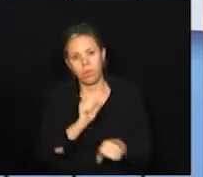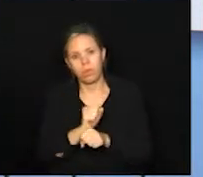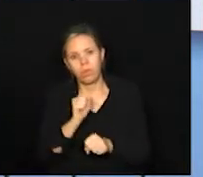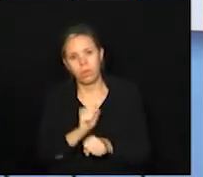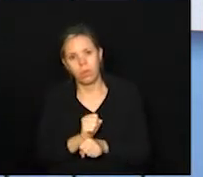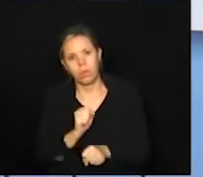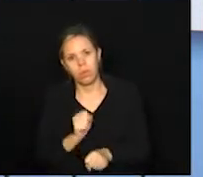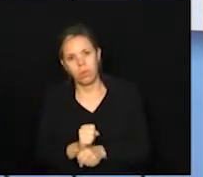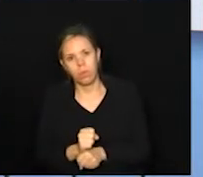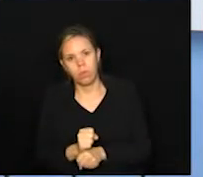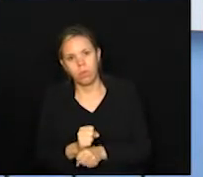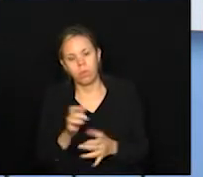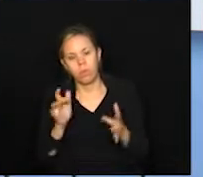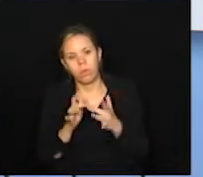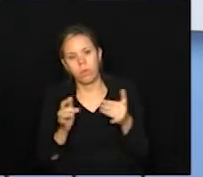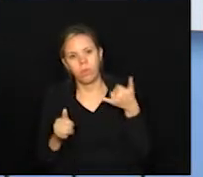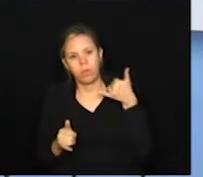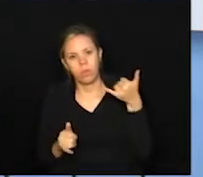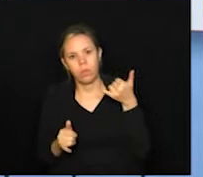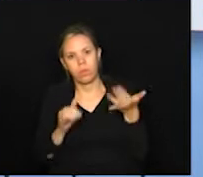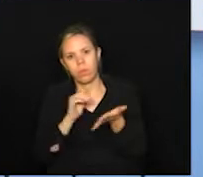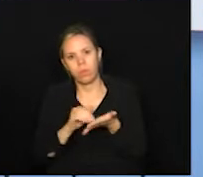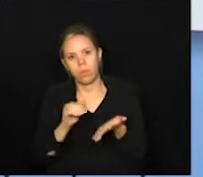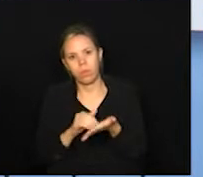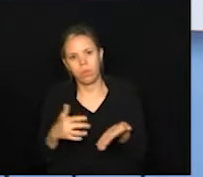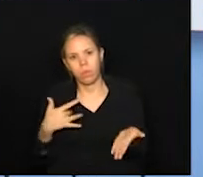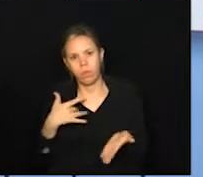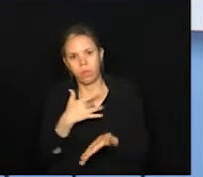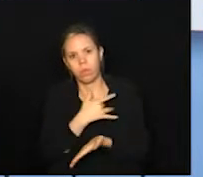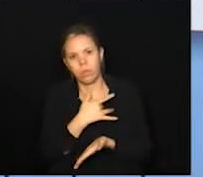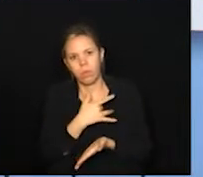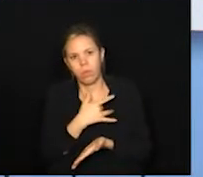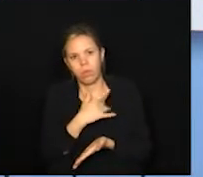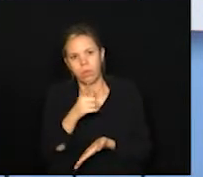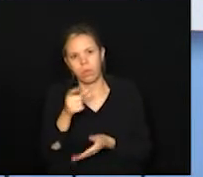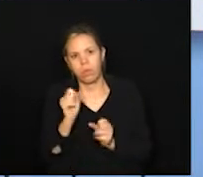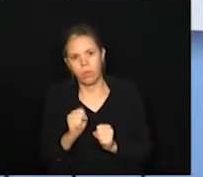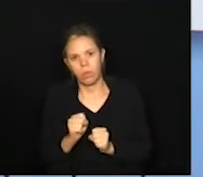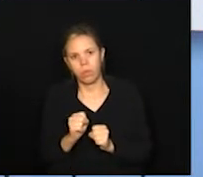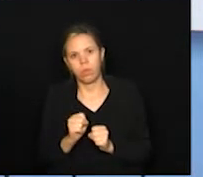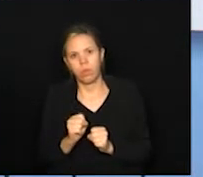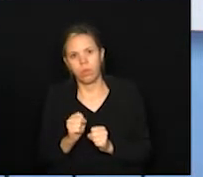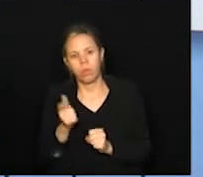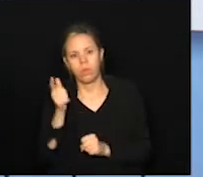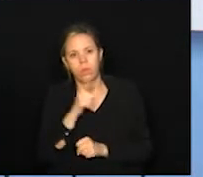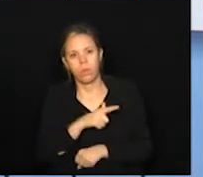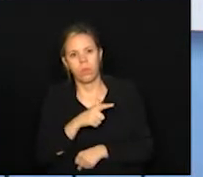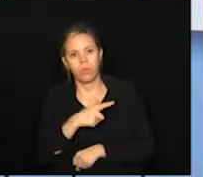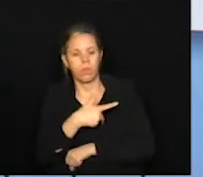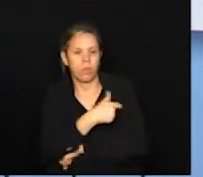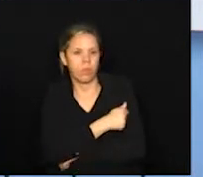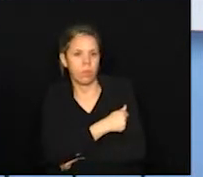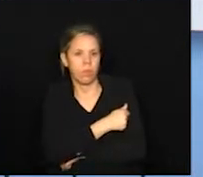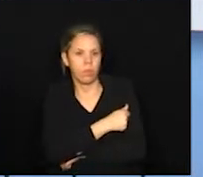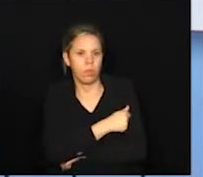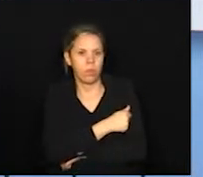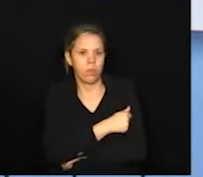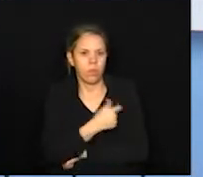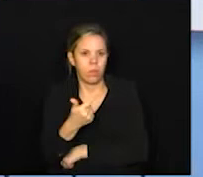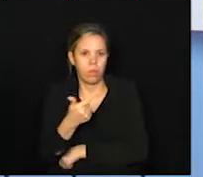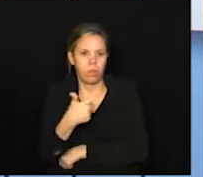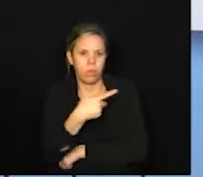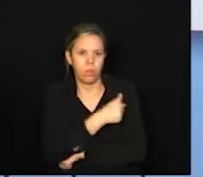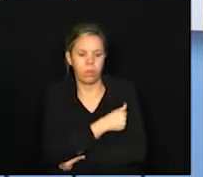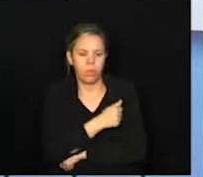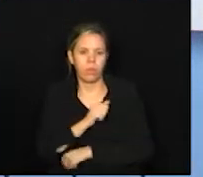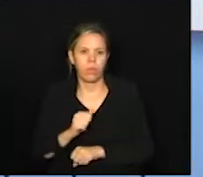aguardem um contato da Secretaria de Saúde para que possam, enfim, serem imunizadas com a segunda dose